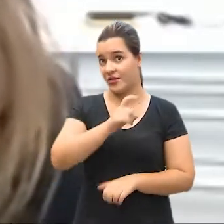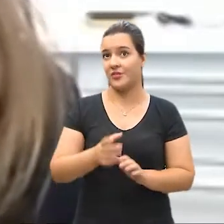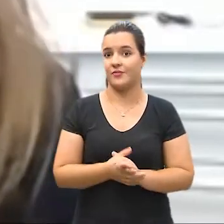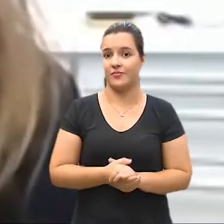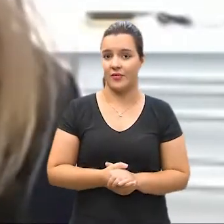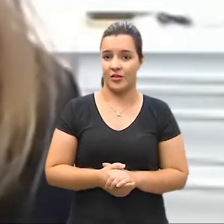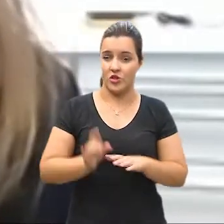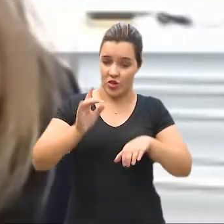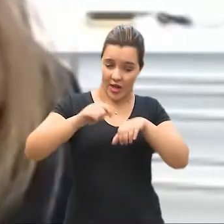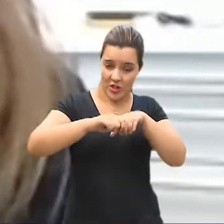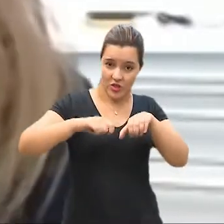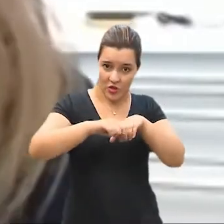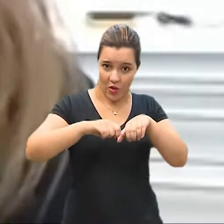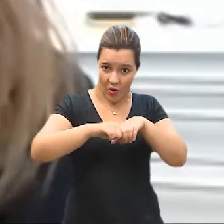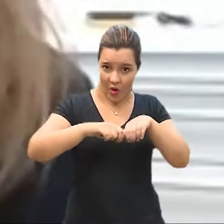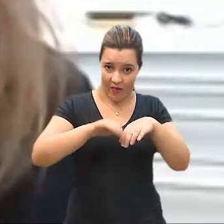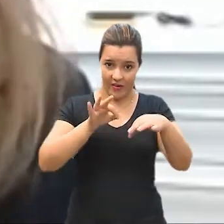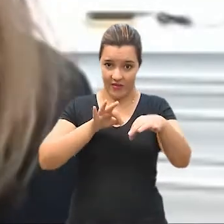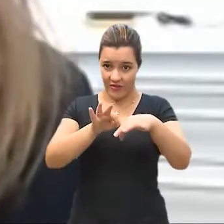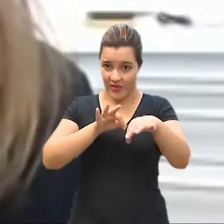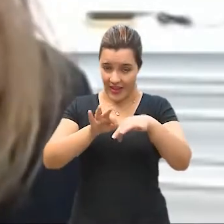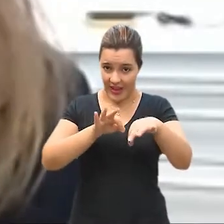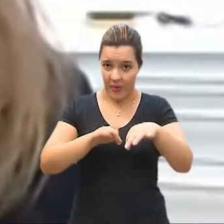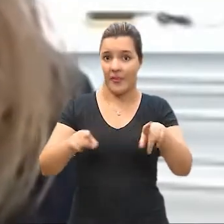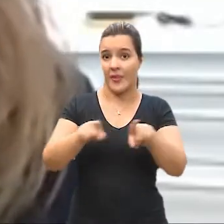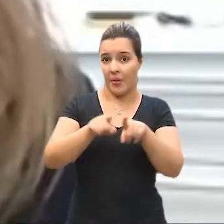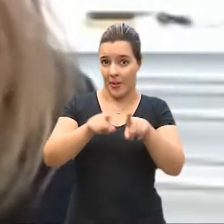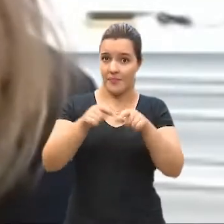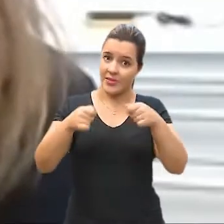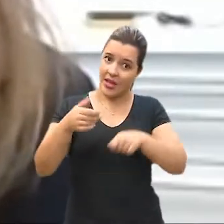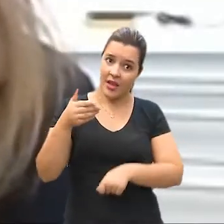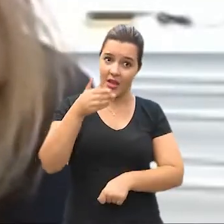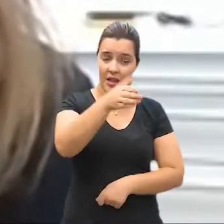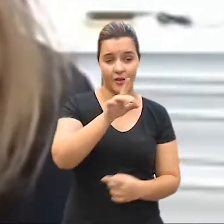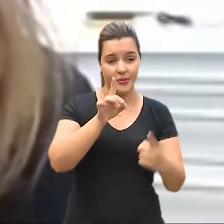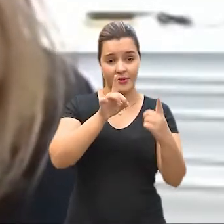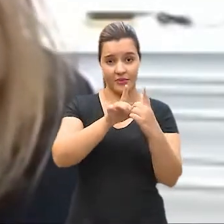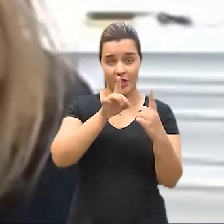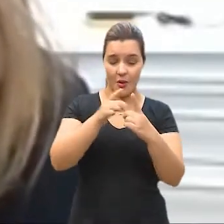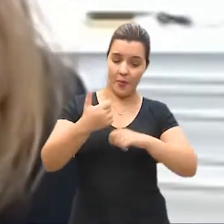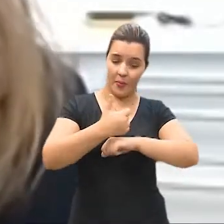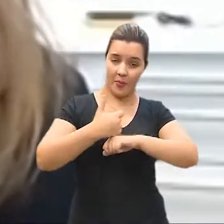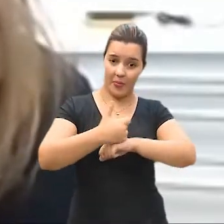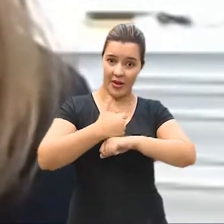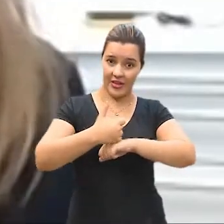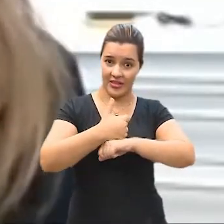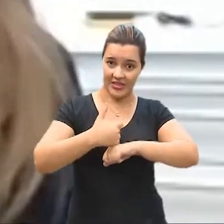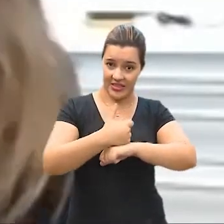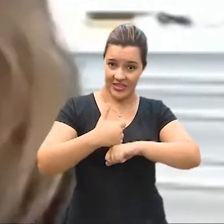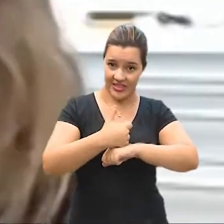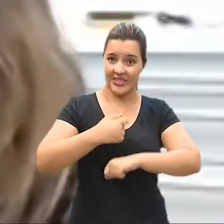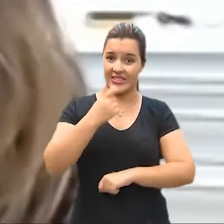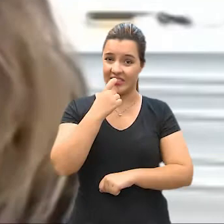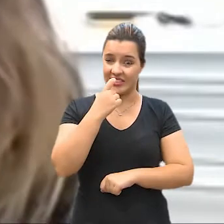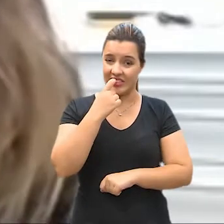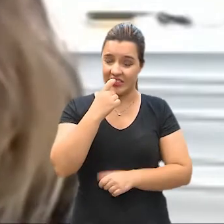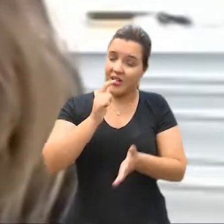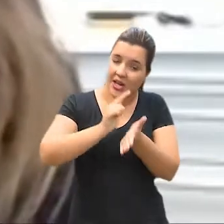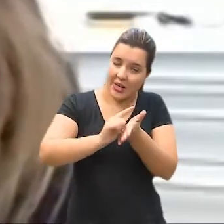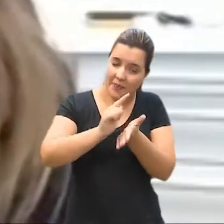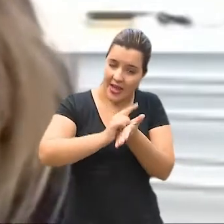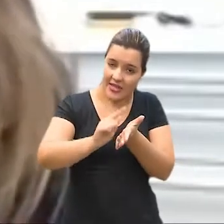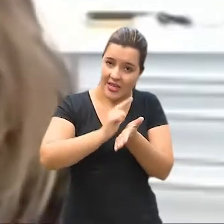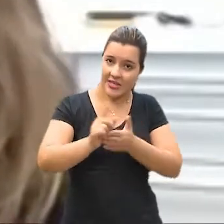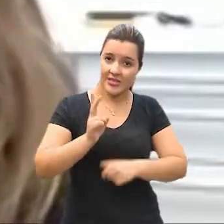a gente não consegue tirar na escovação ou no fio dental. E é importante as consultas no consultório mesmo para